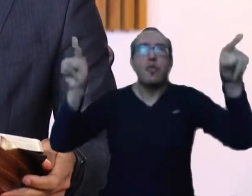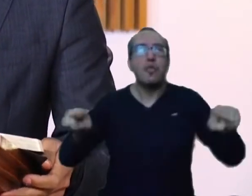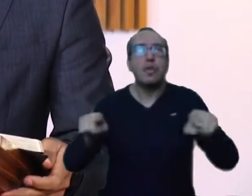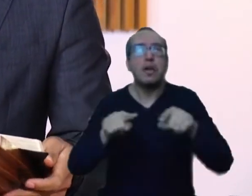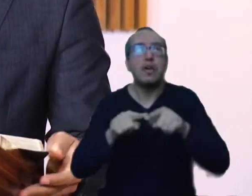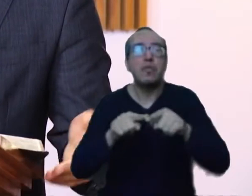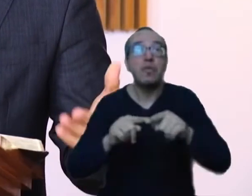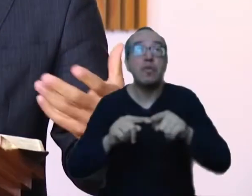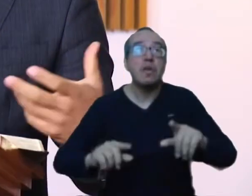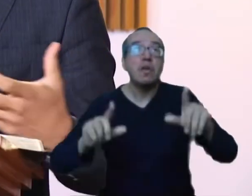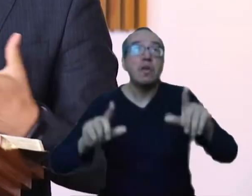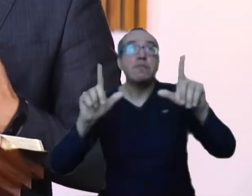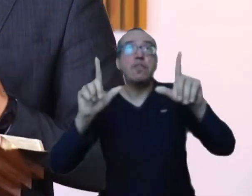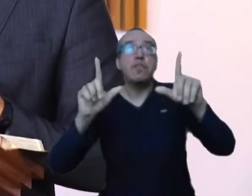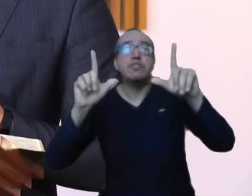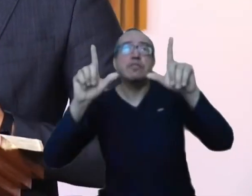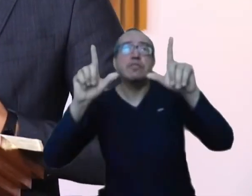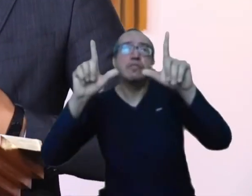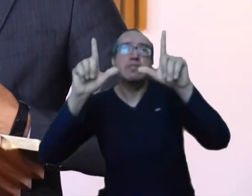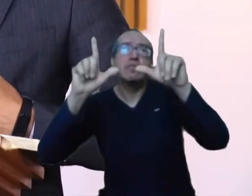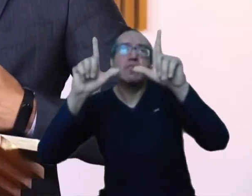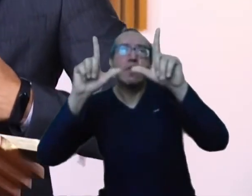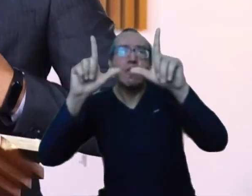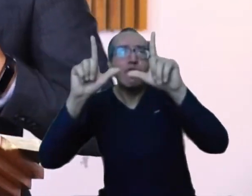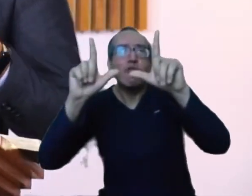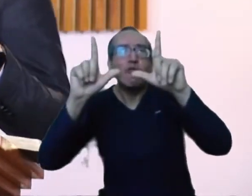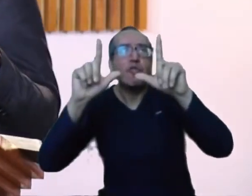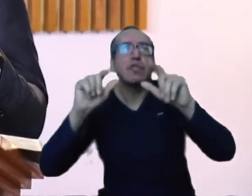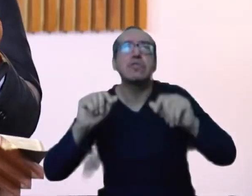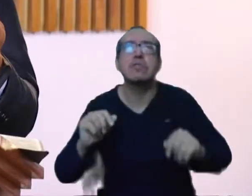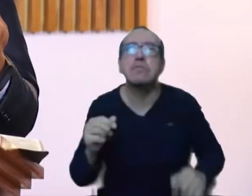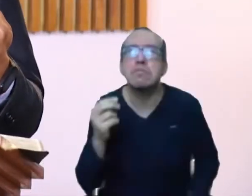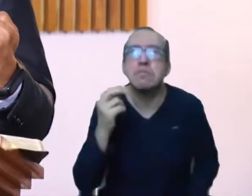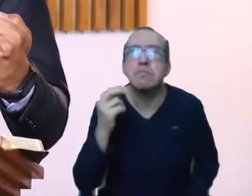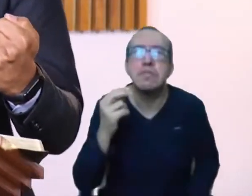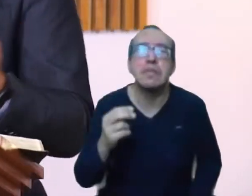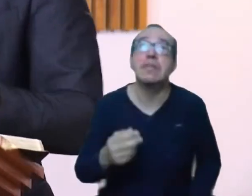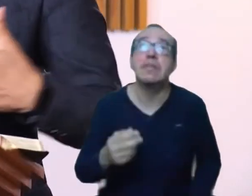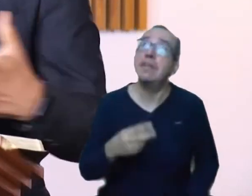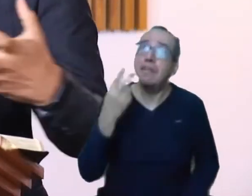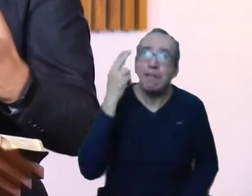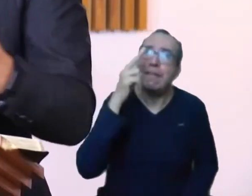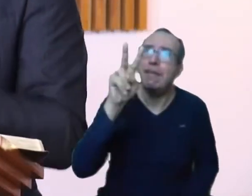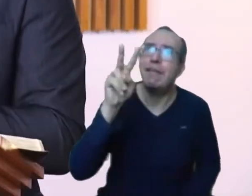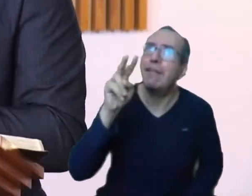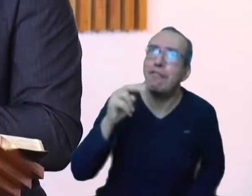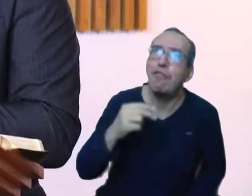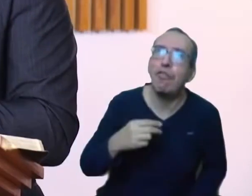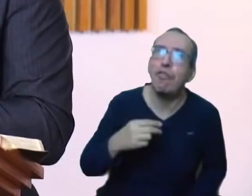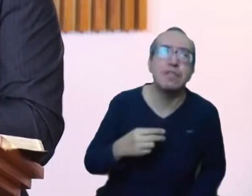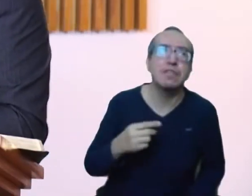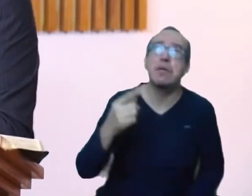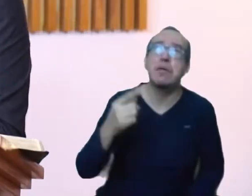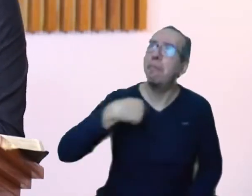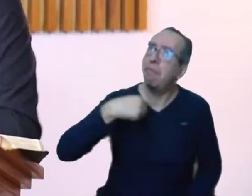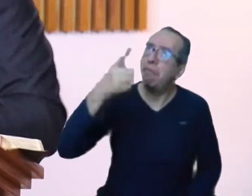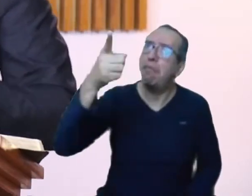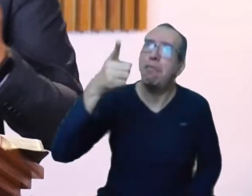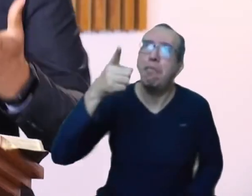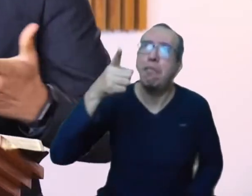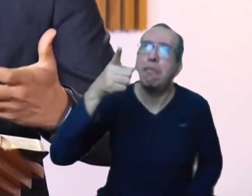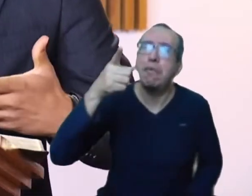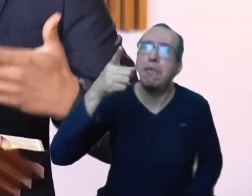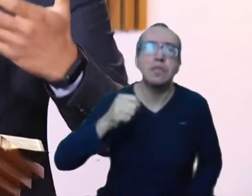O Jefferson disse que naquele momento ele sentiu assim, uma coisa diferente. Ele sentiu